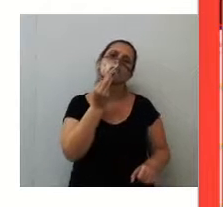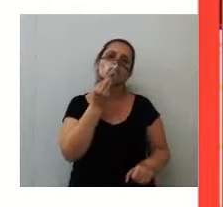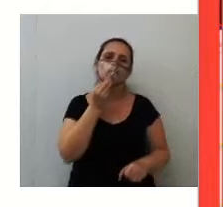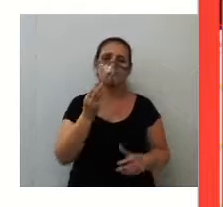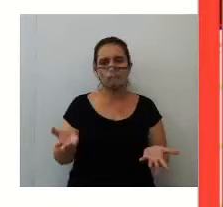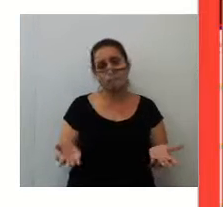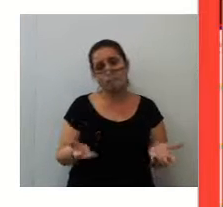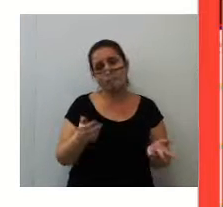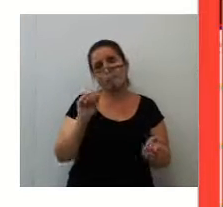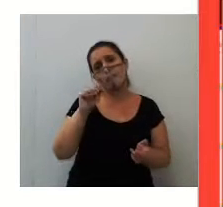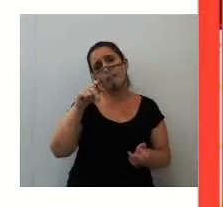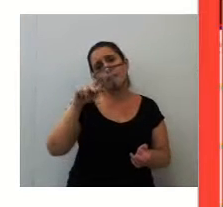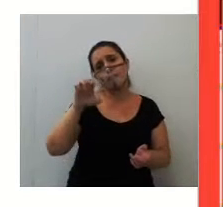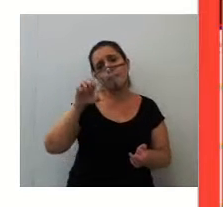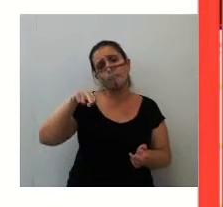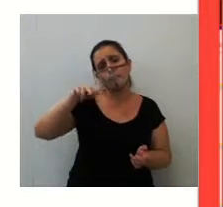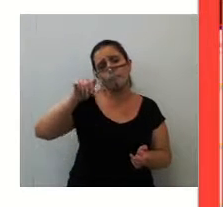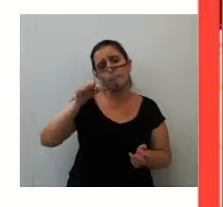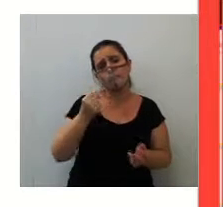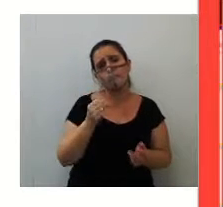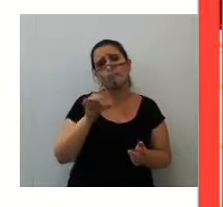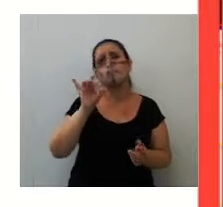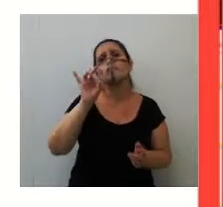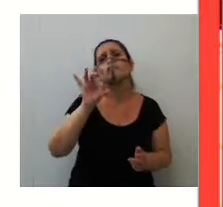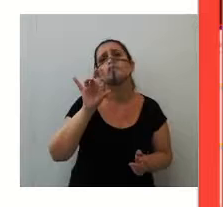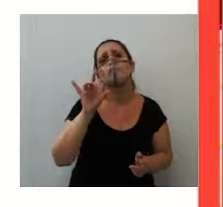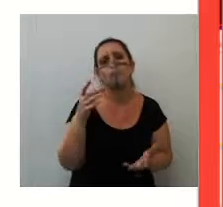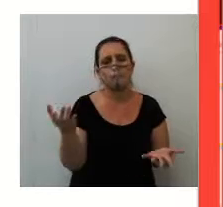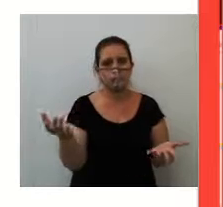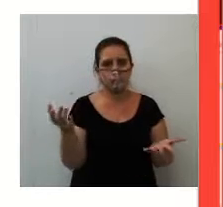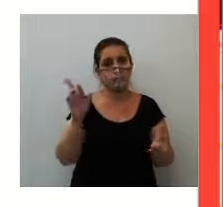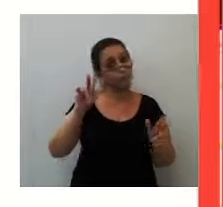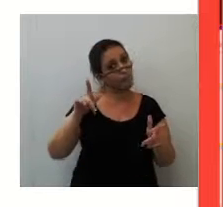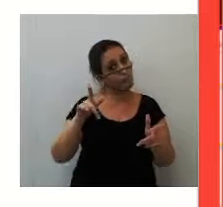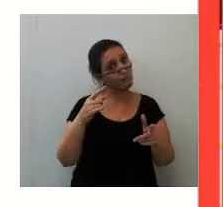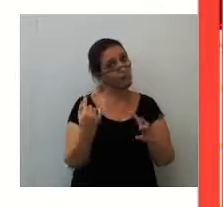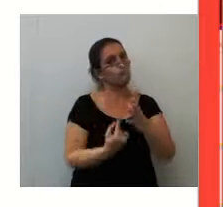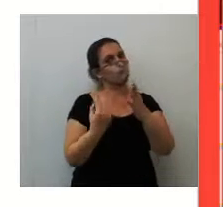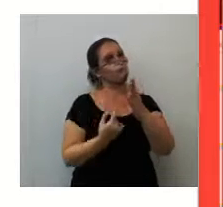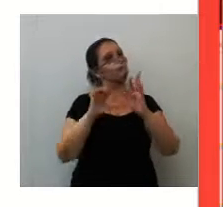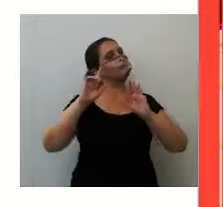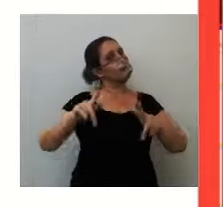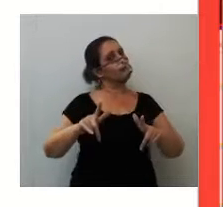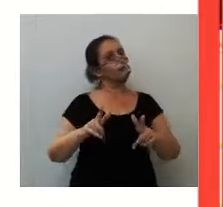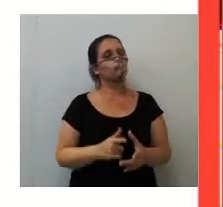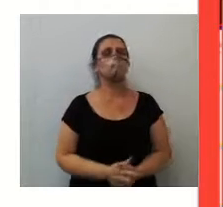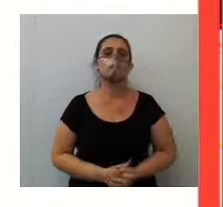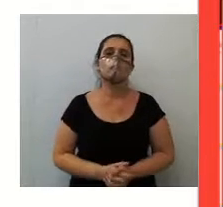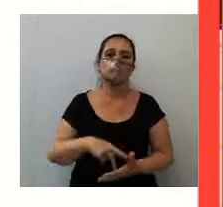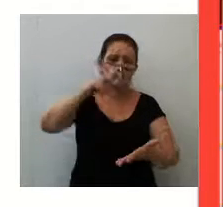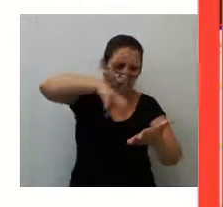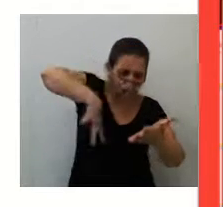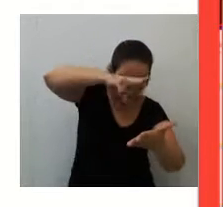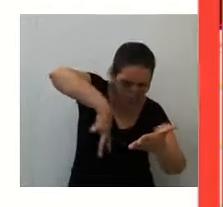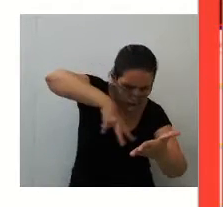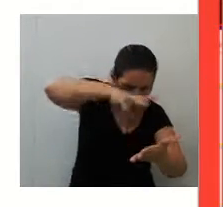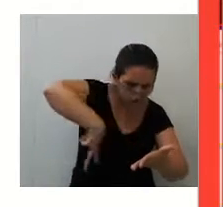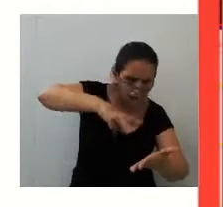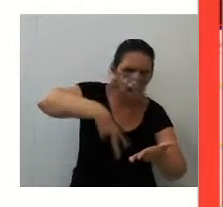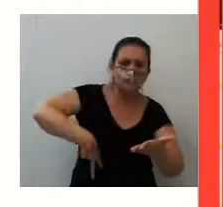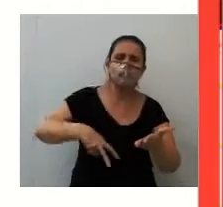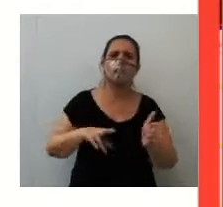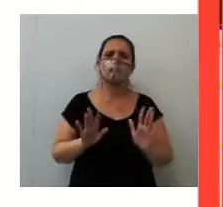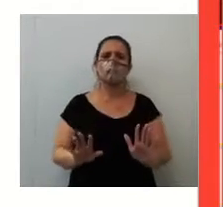esperam a nova oportunidade elas somente somente aí advérbio leia a carta e veja as